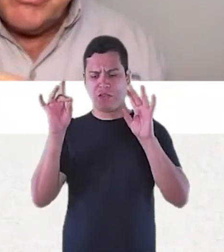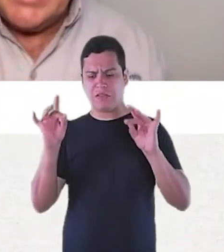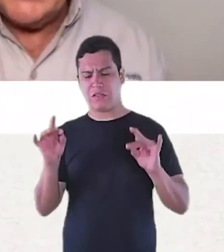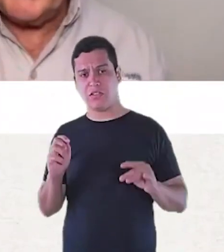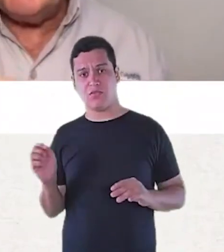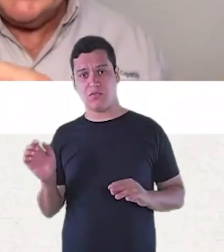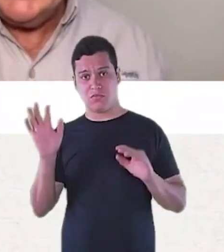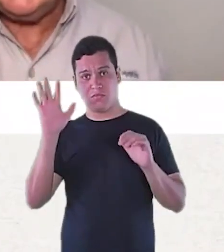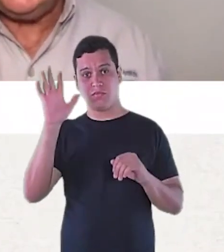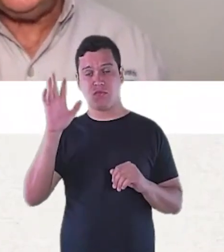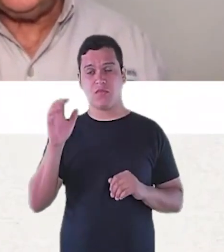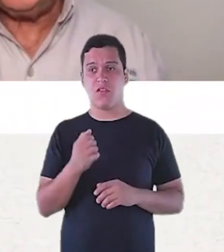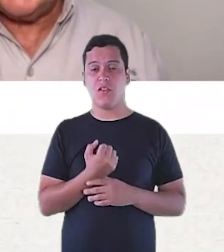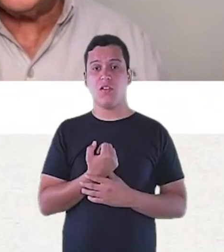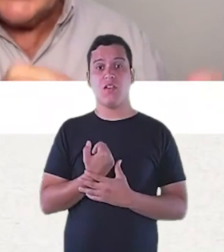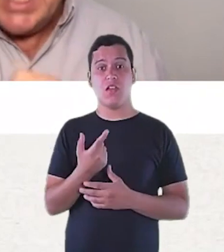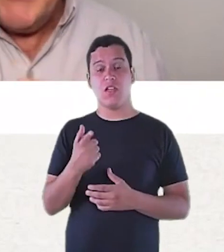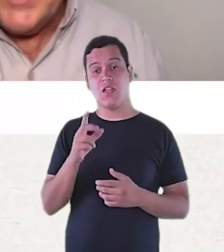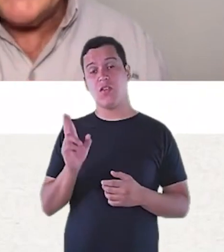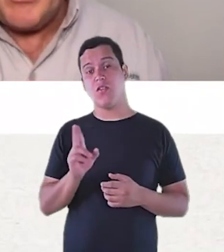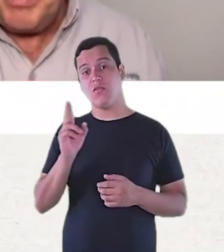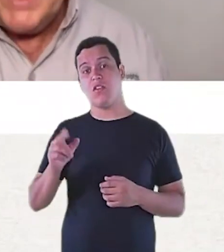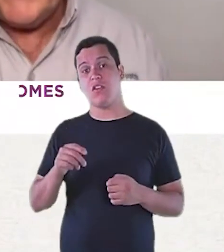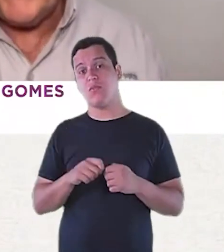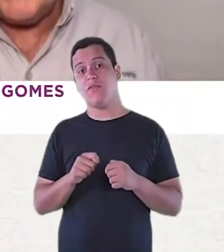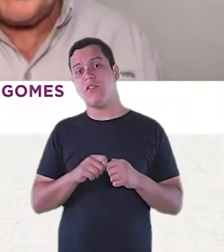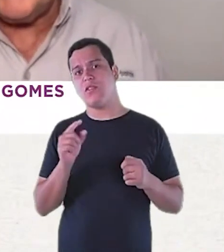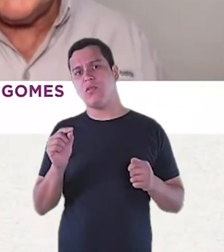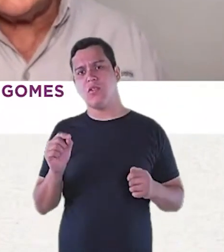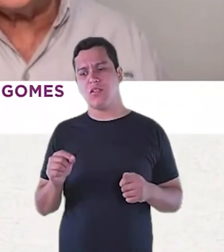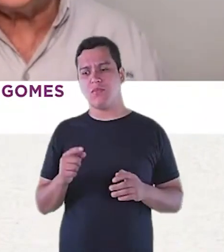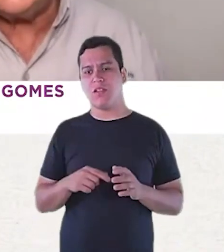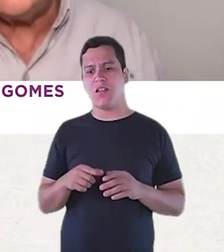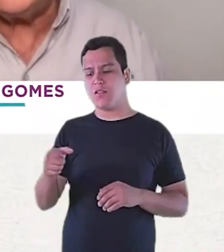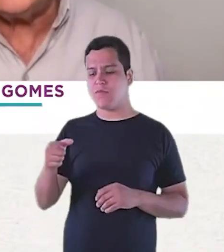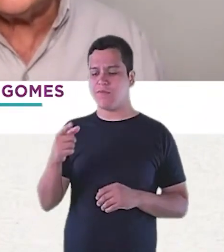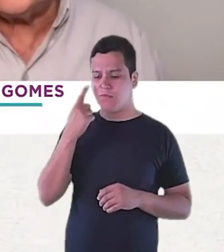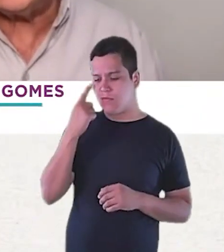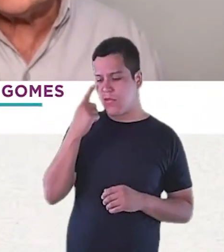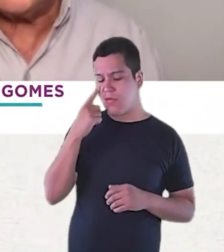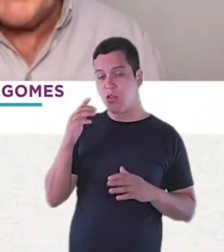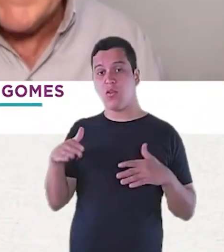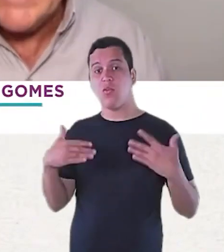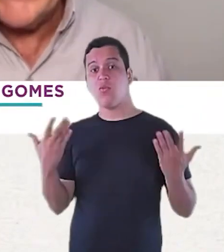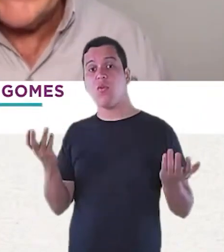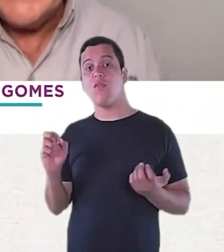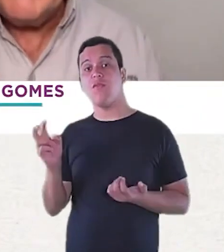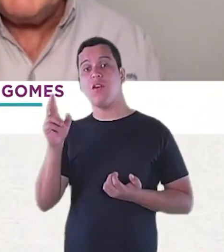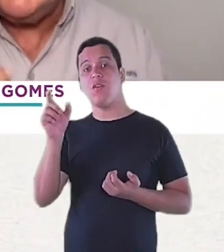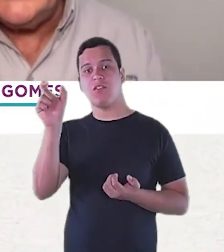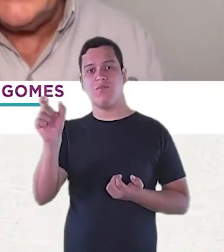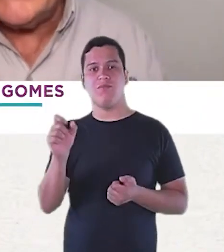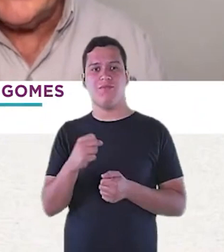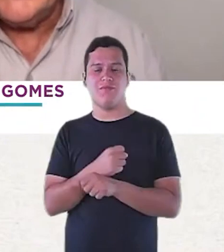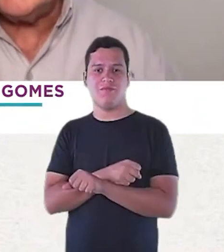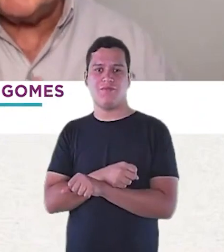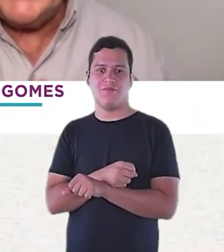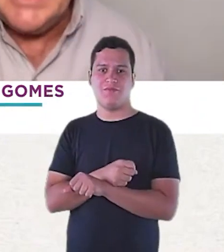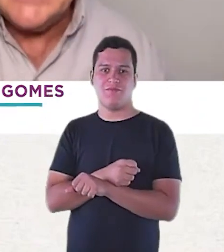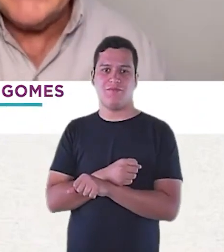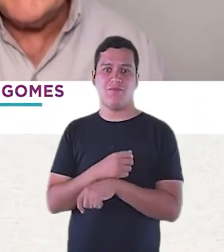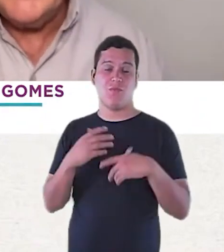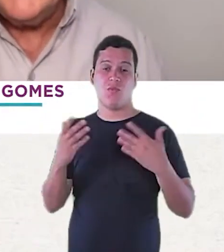era usado para avaliar, para ajudar a fixar o preço de uma pessoa antes dos leilões. Então as pessoas eram pesadas,